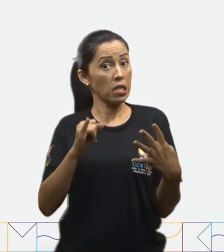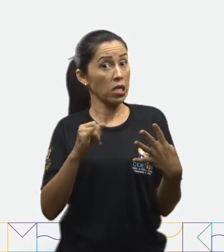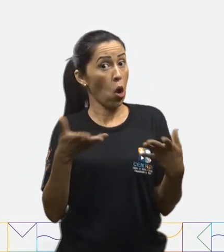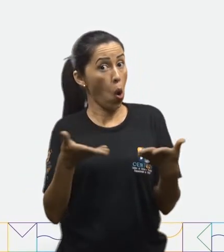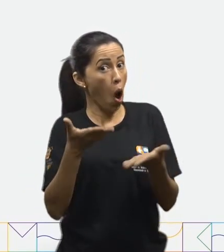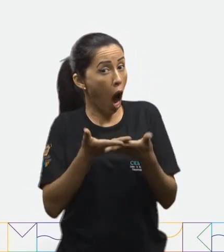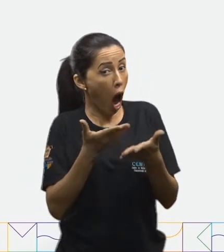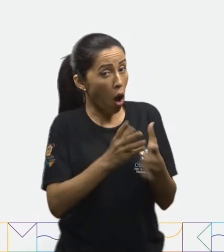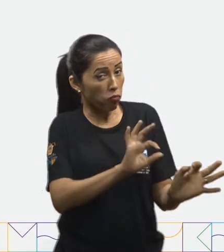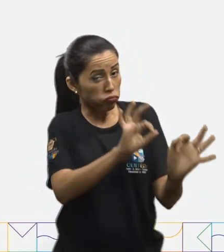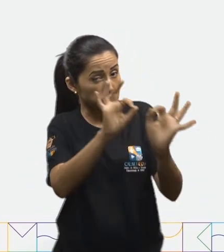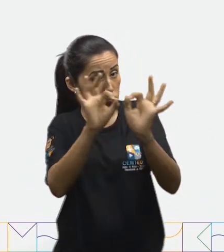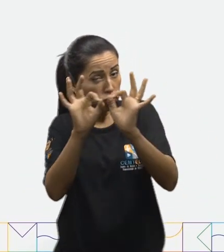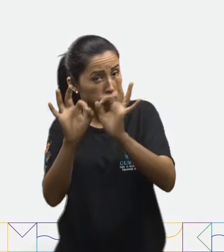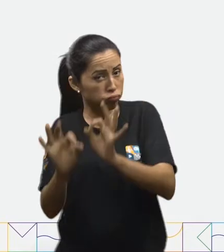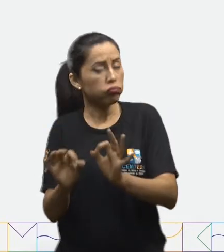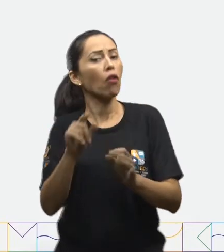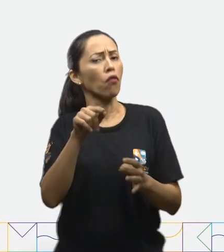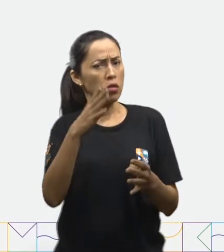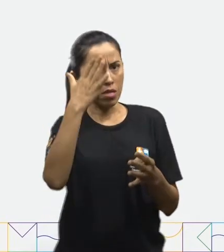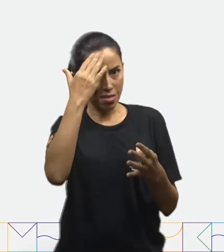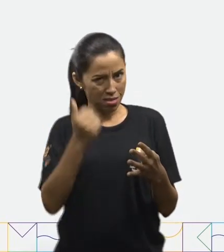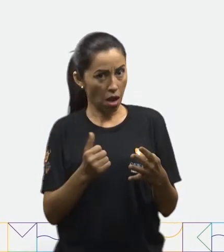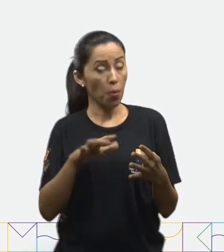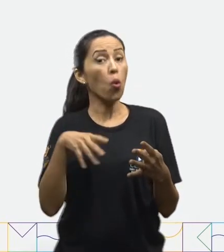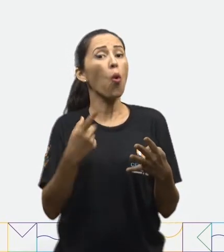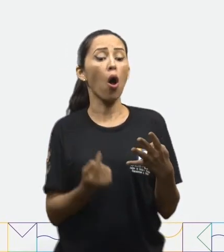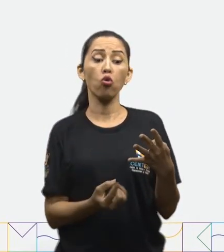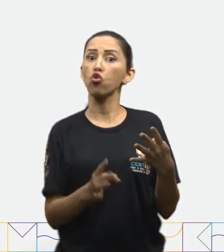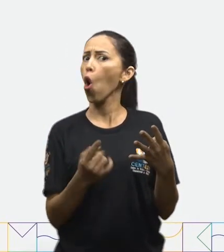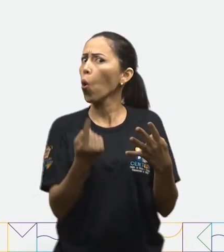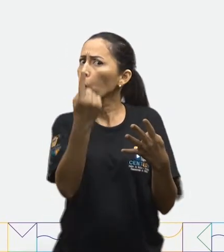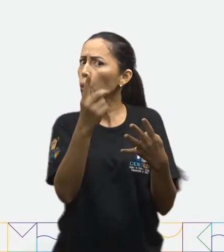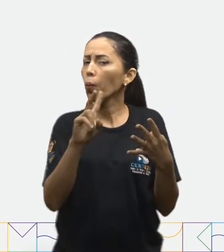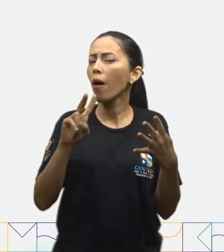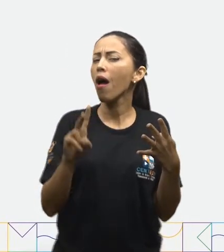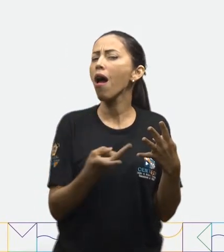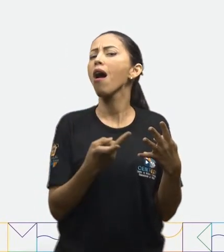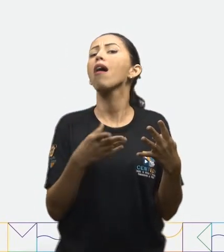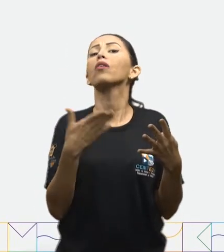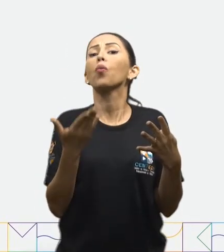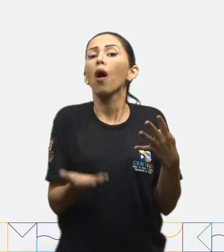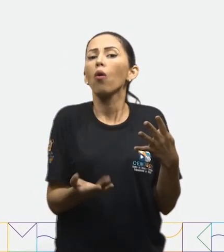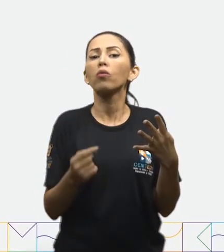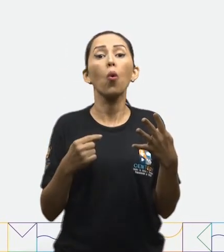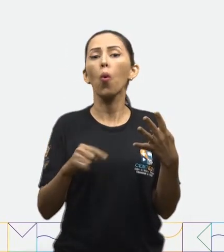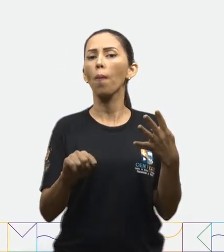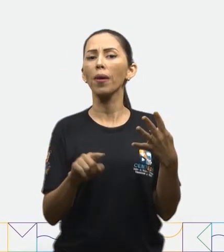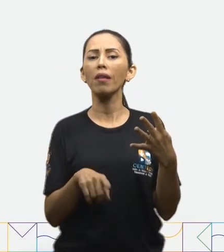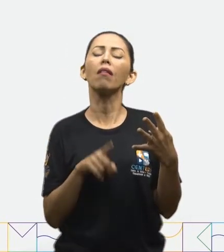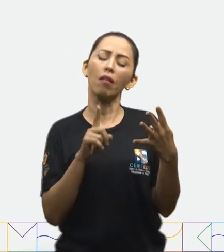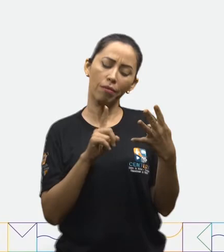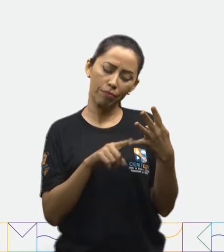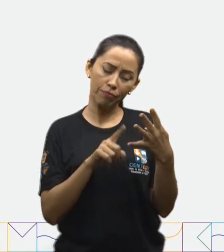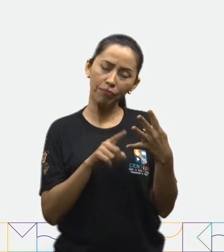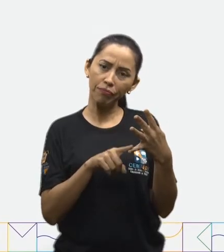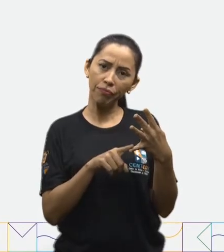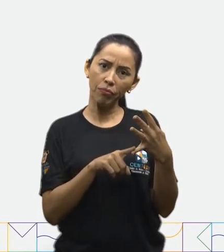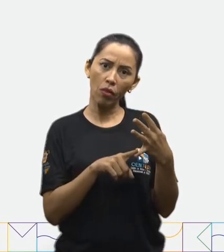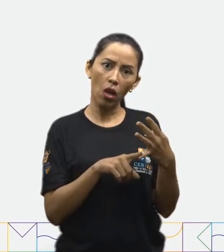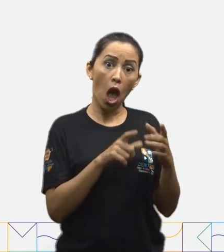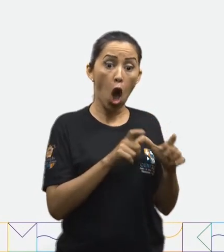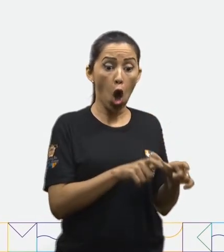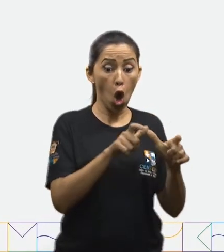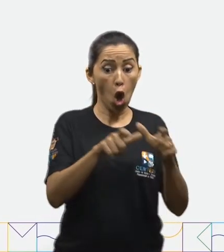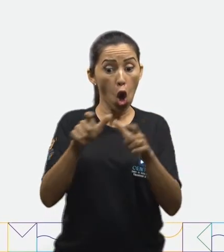você vai acertar essa. A única que não condiz a respeito das caravanas é a letra D. As rotas